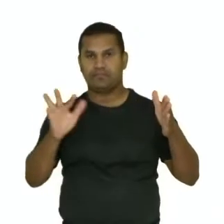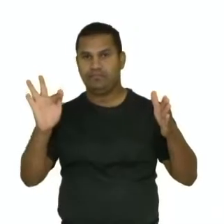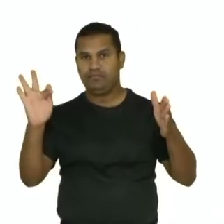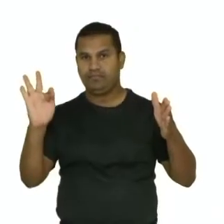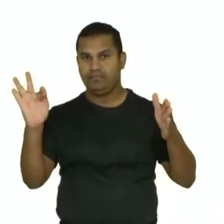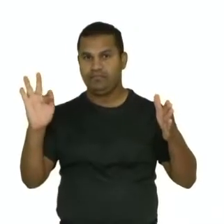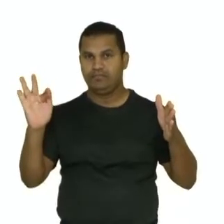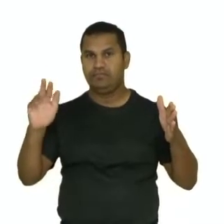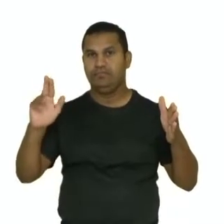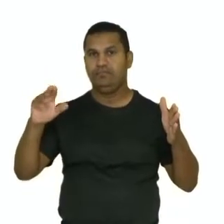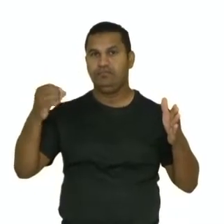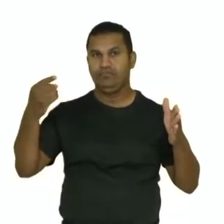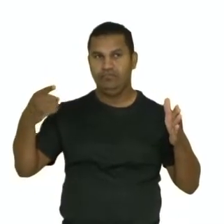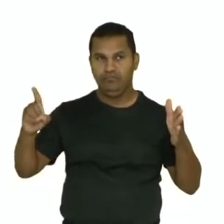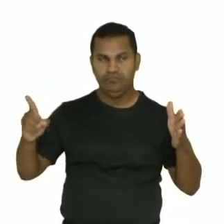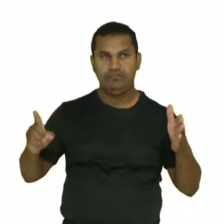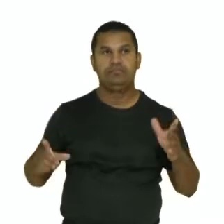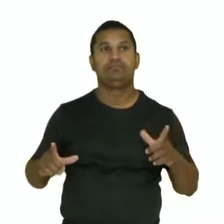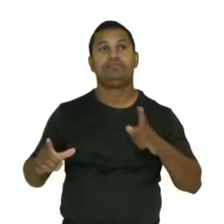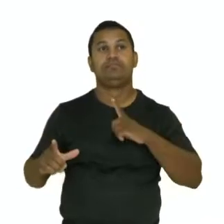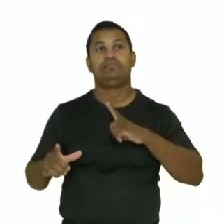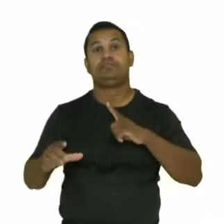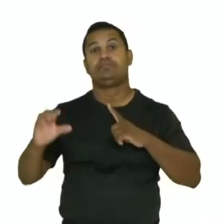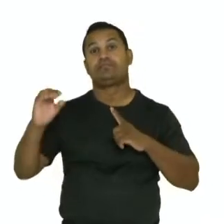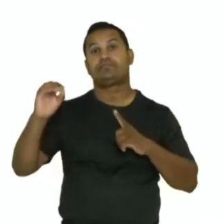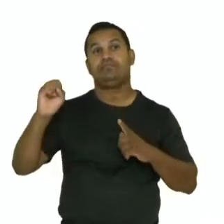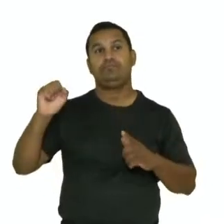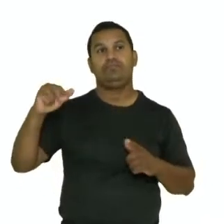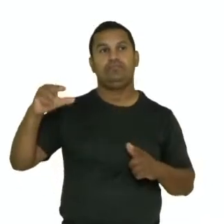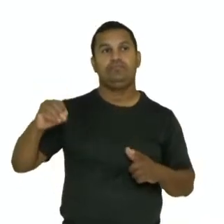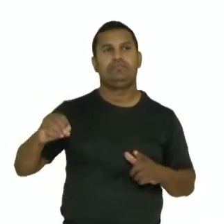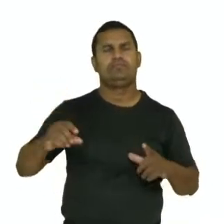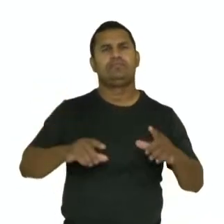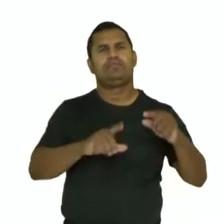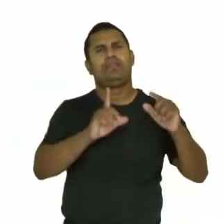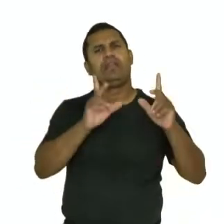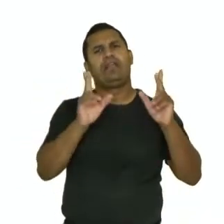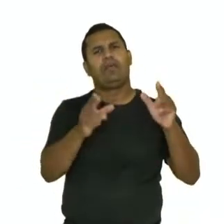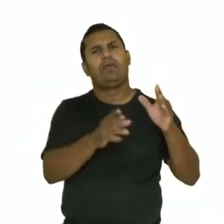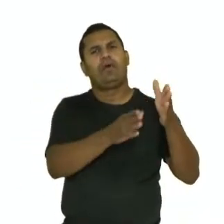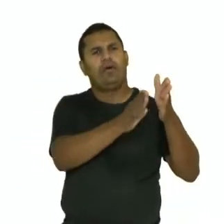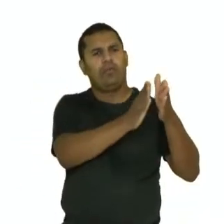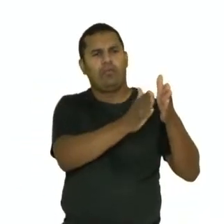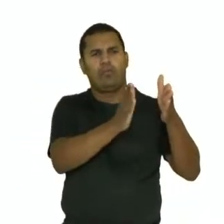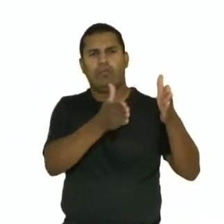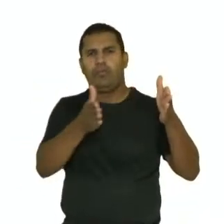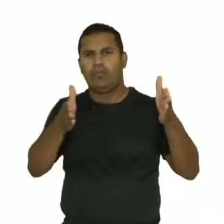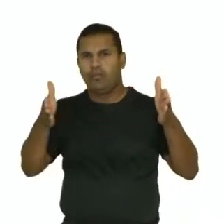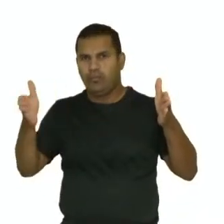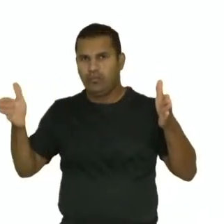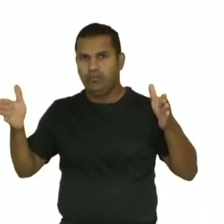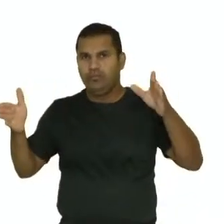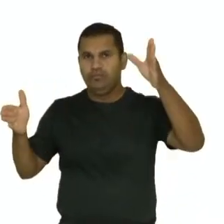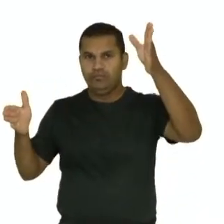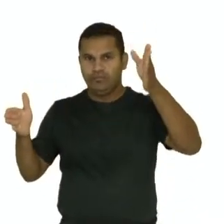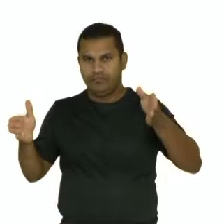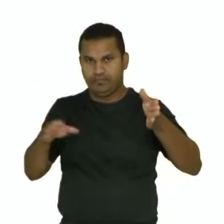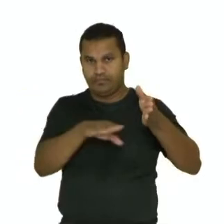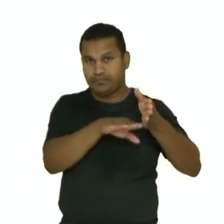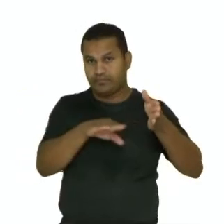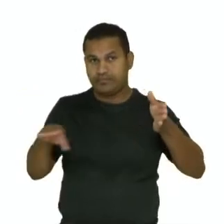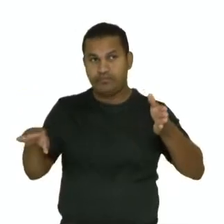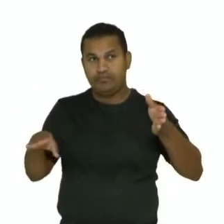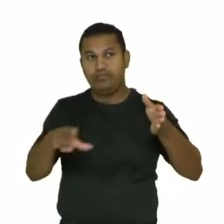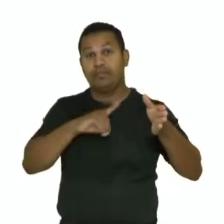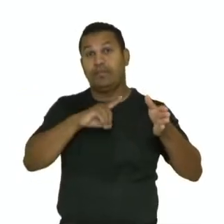cosseno é uma função periódica, ou seja, o seu comportamento se repete em determinados intervalos de tempo. Então,